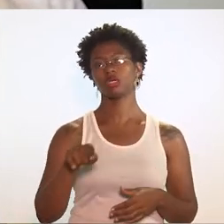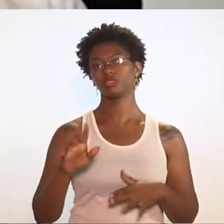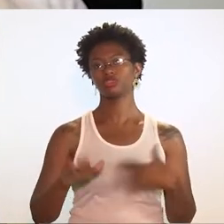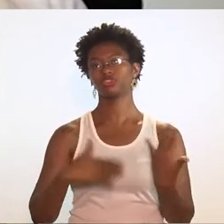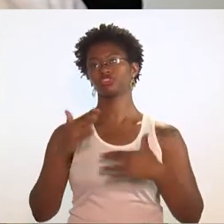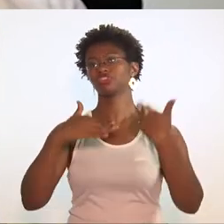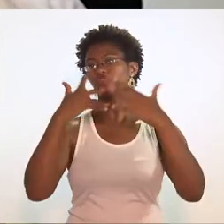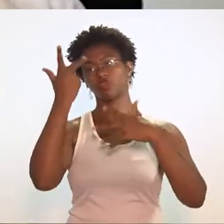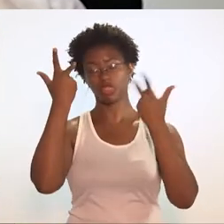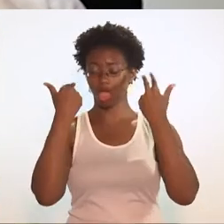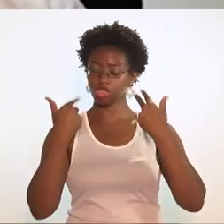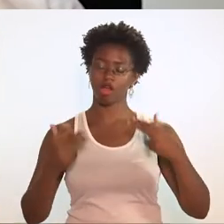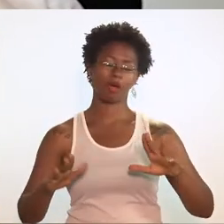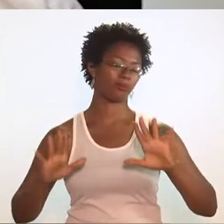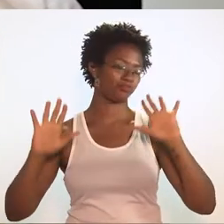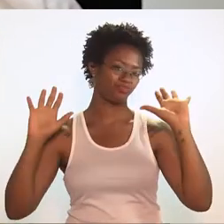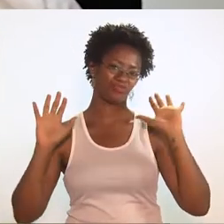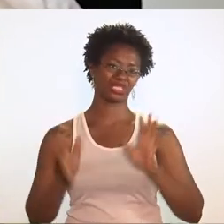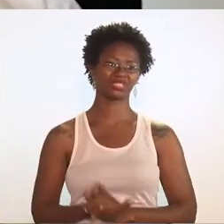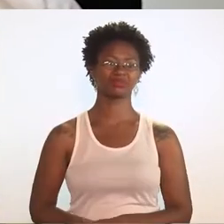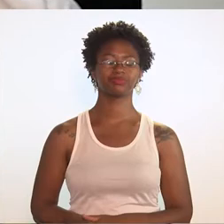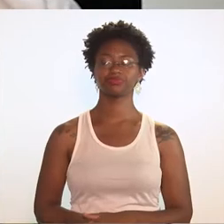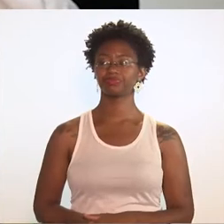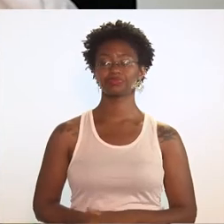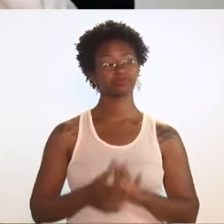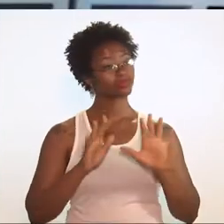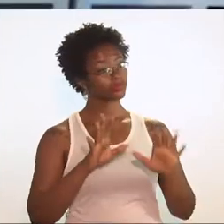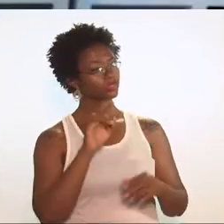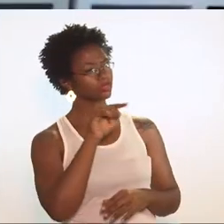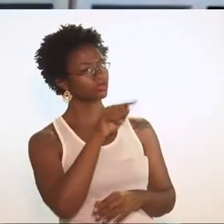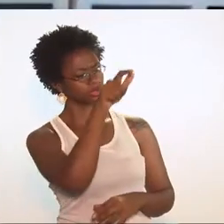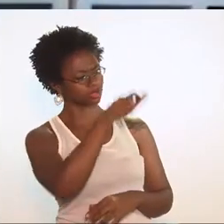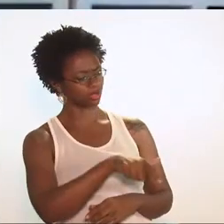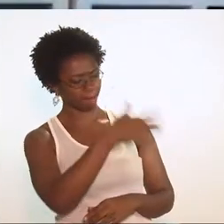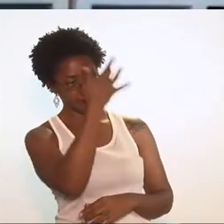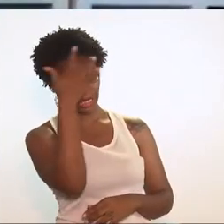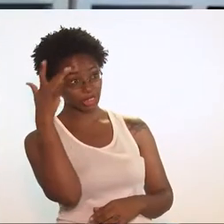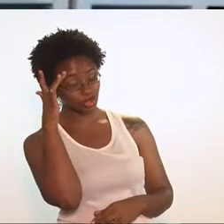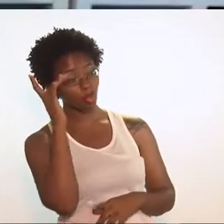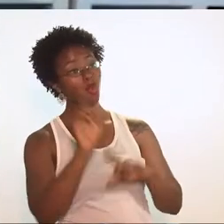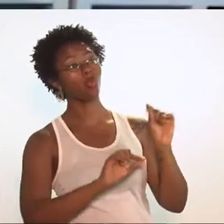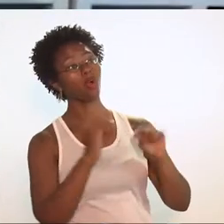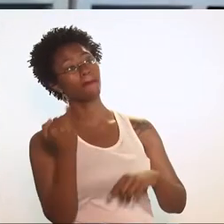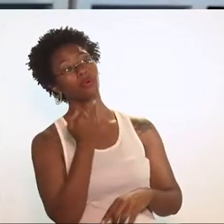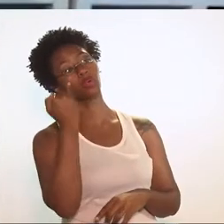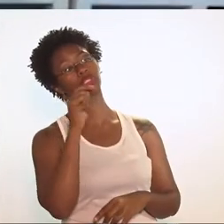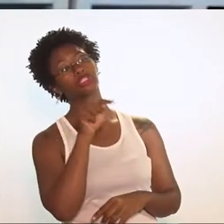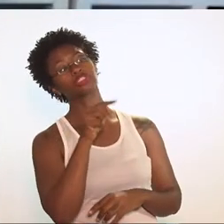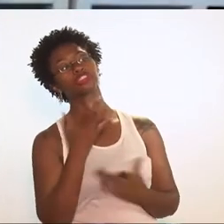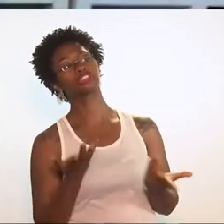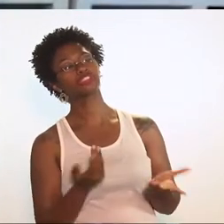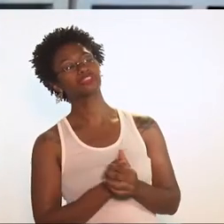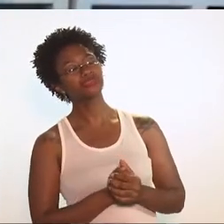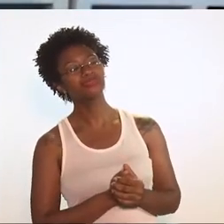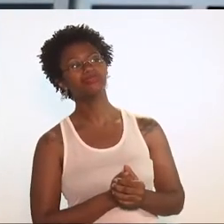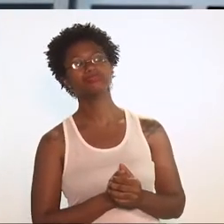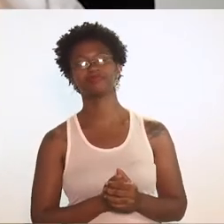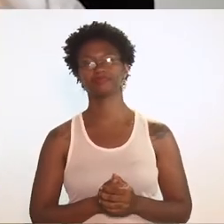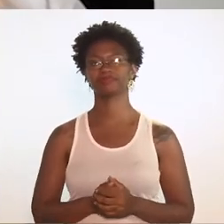a partir daí as coisas se desenvolveram naturalmente. Mas para você, como pessoa, qual a importância